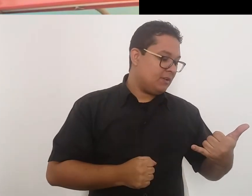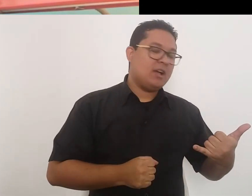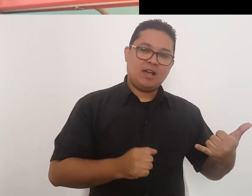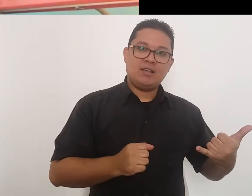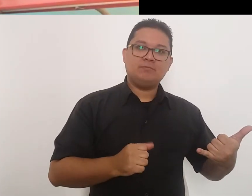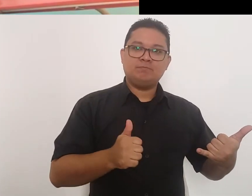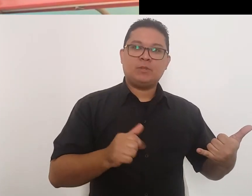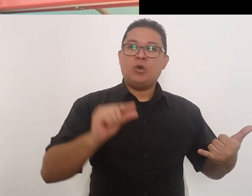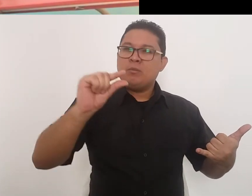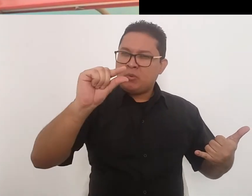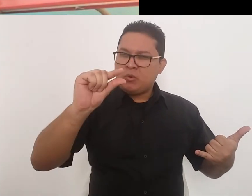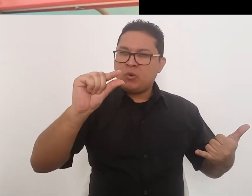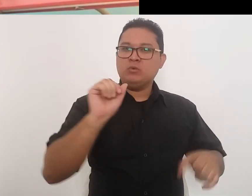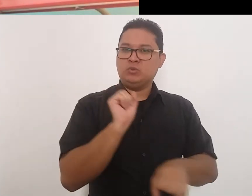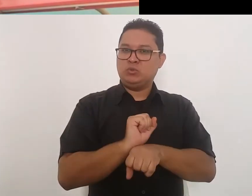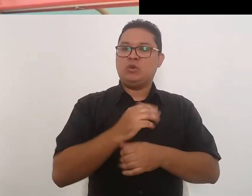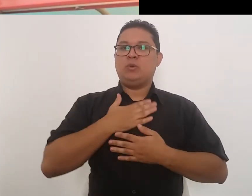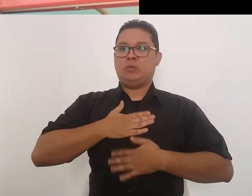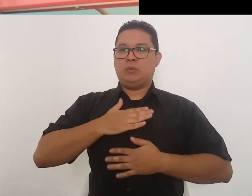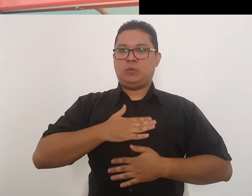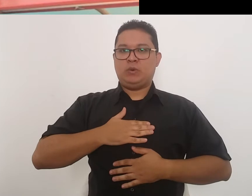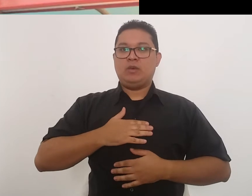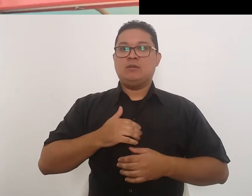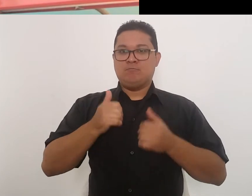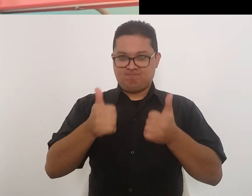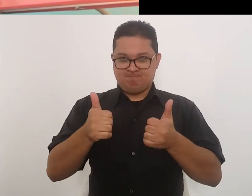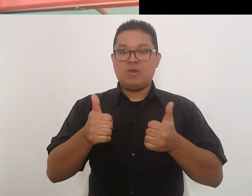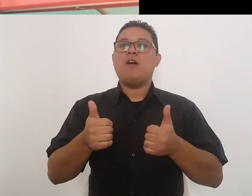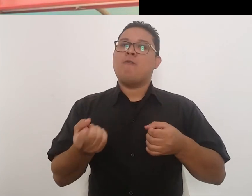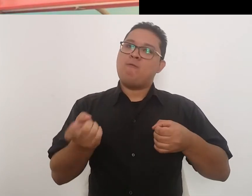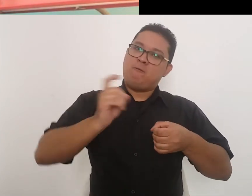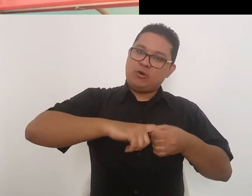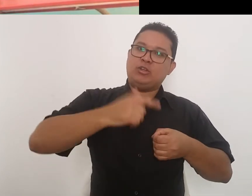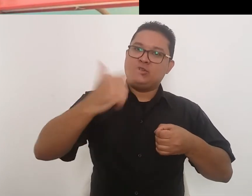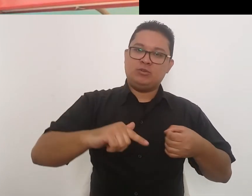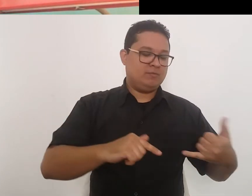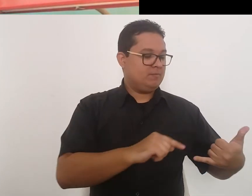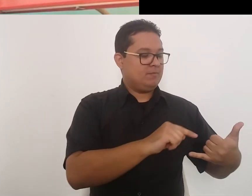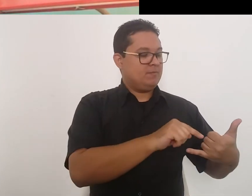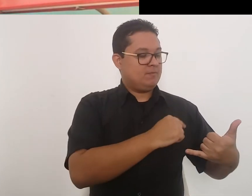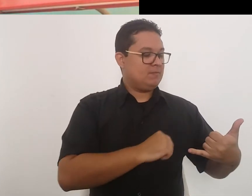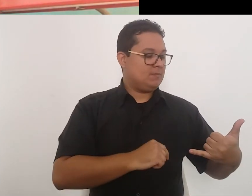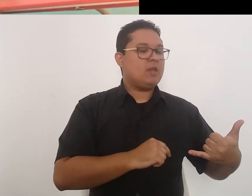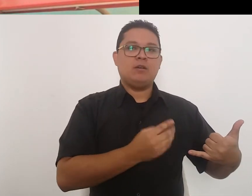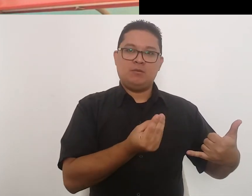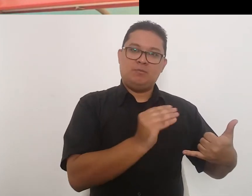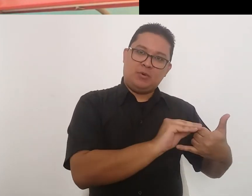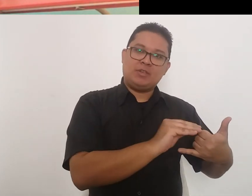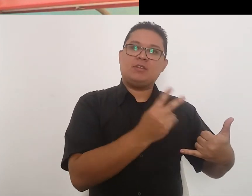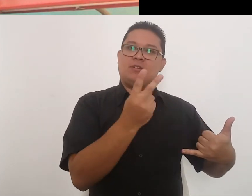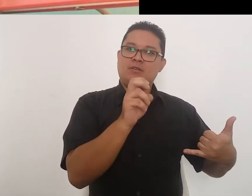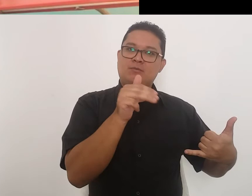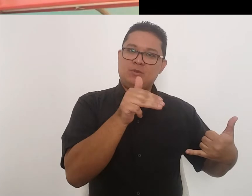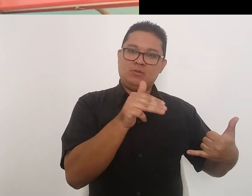você estava, pode ser começando um novo bloco de assunto. Então vamos dizer, olha, hoje é feudalismo. Então na primeira parte